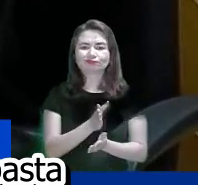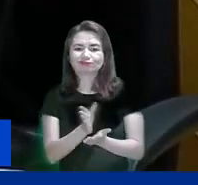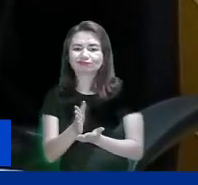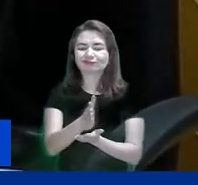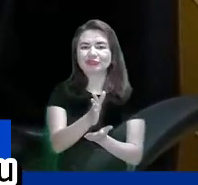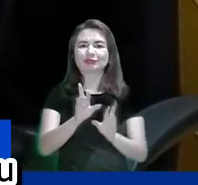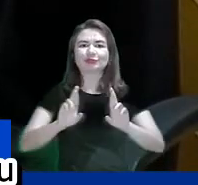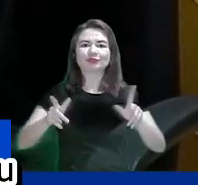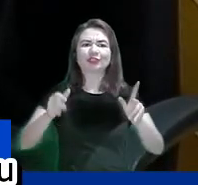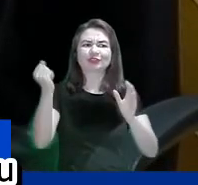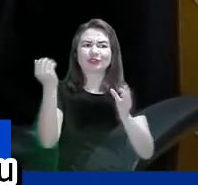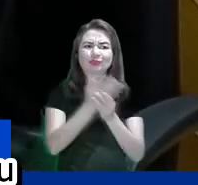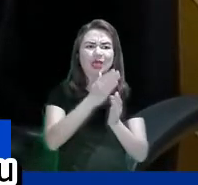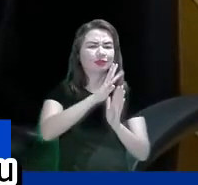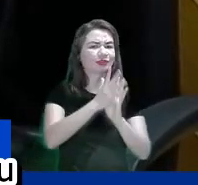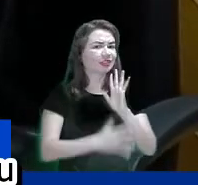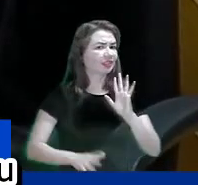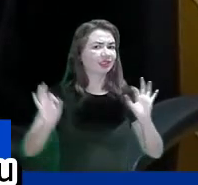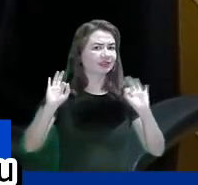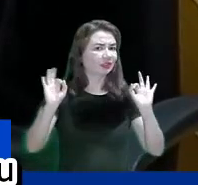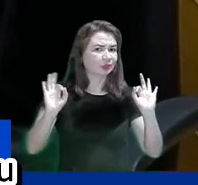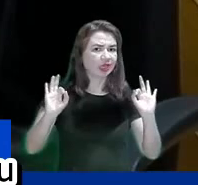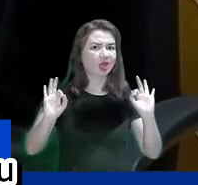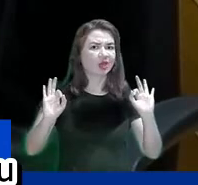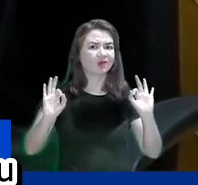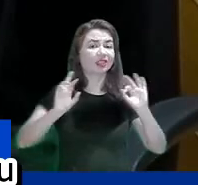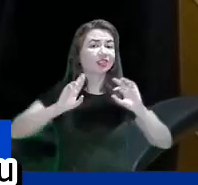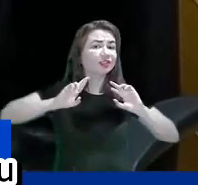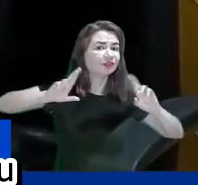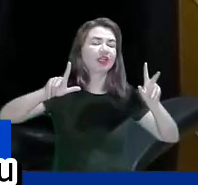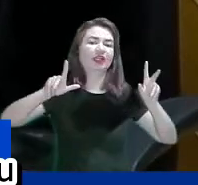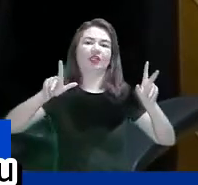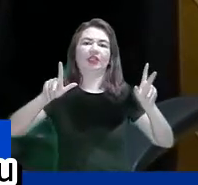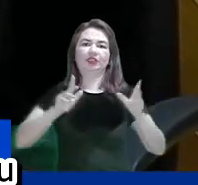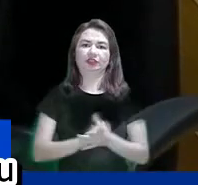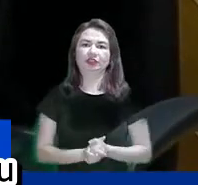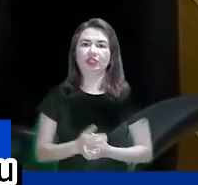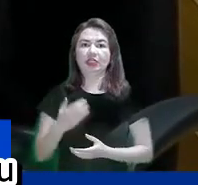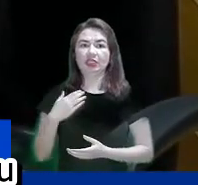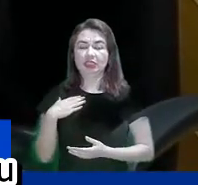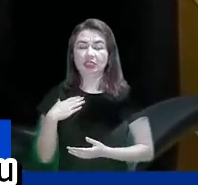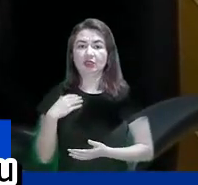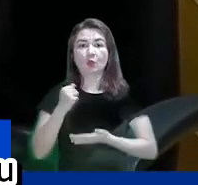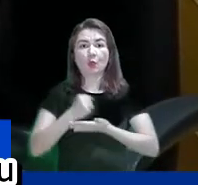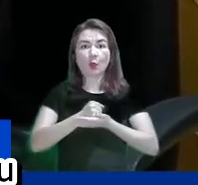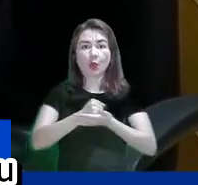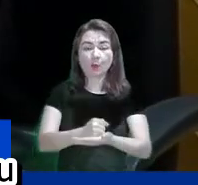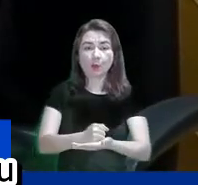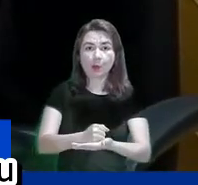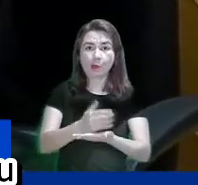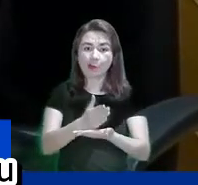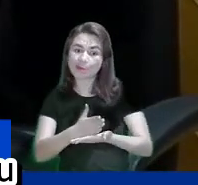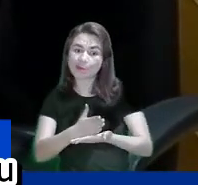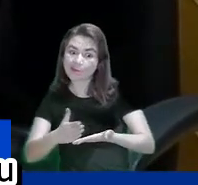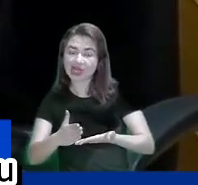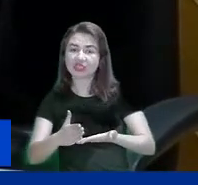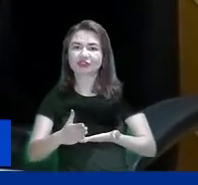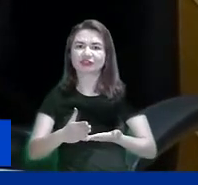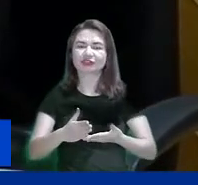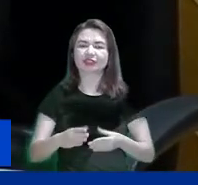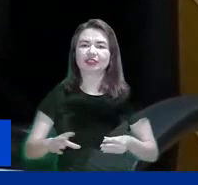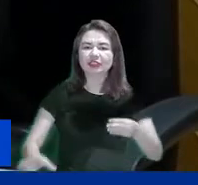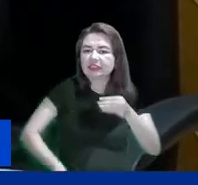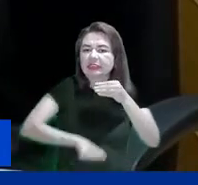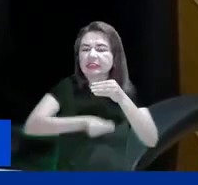por embargos de declaração. Então, dessa forma, eu acolho parcialmente, apenas com efeitos integrativos,